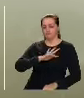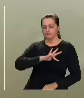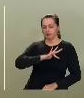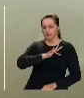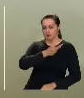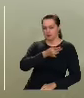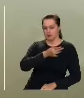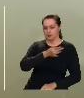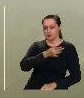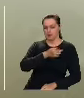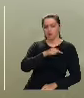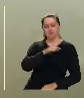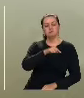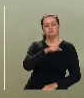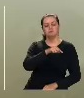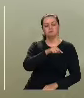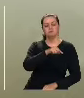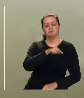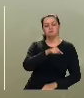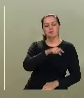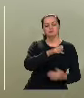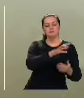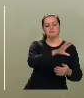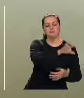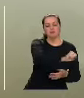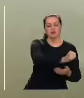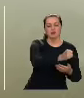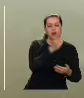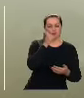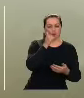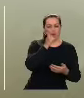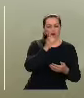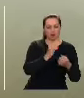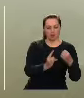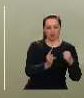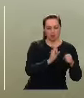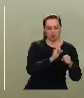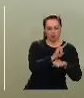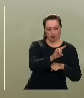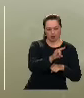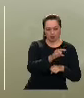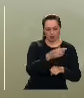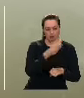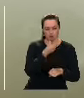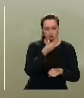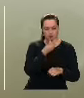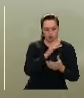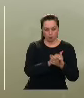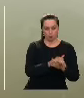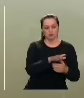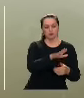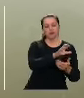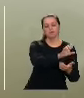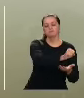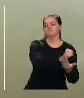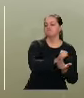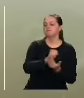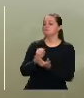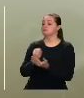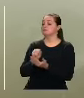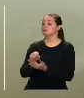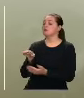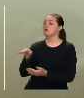mulher apanhada em adultério. E, pondo-a no meio, disseram-lhe: